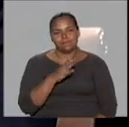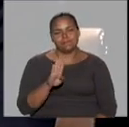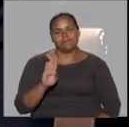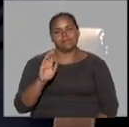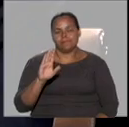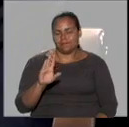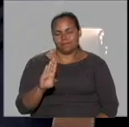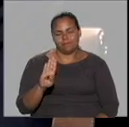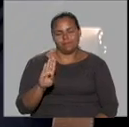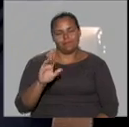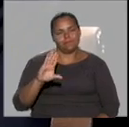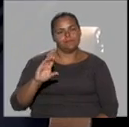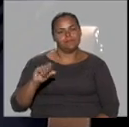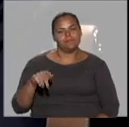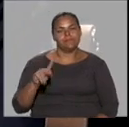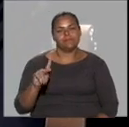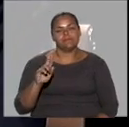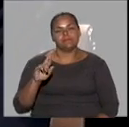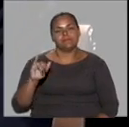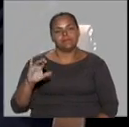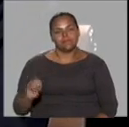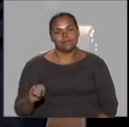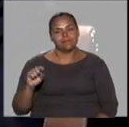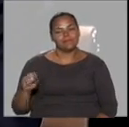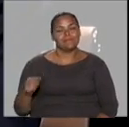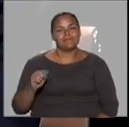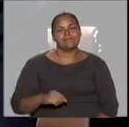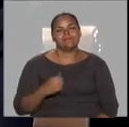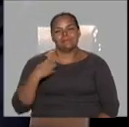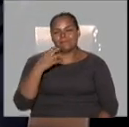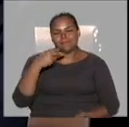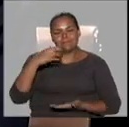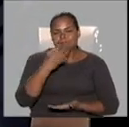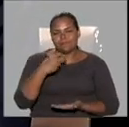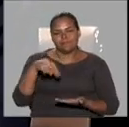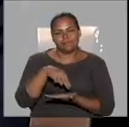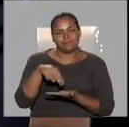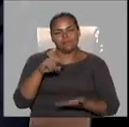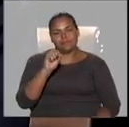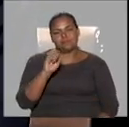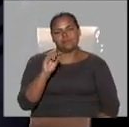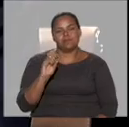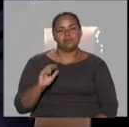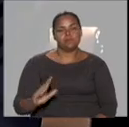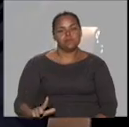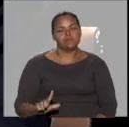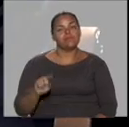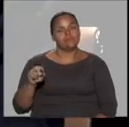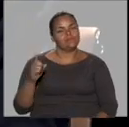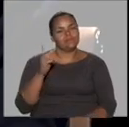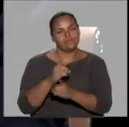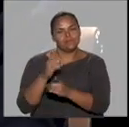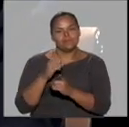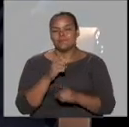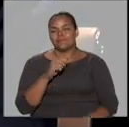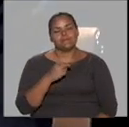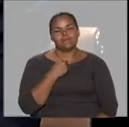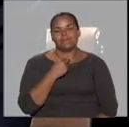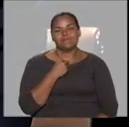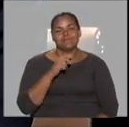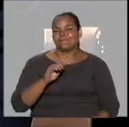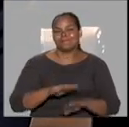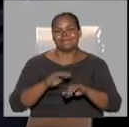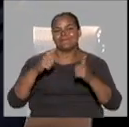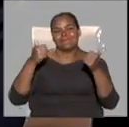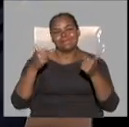que ele mergulhasse na história da cultura soul que tomou conta do subúrbio carioca nos anos 70. O resultado desse encontro não